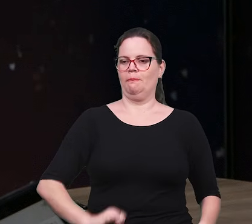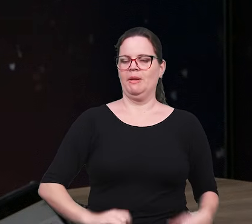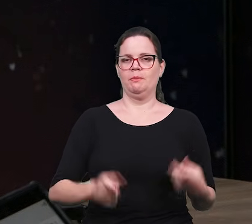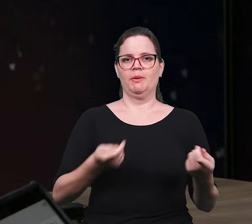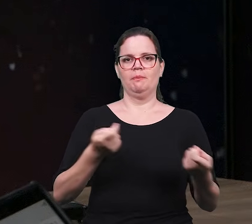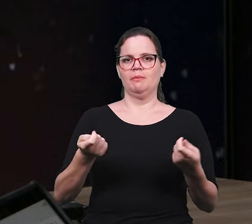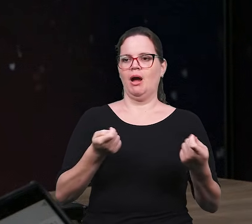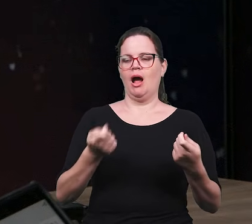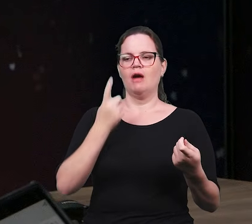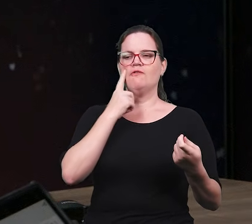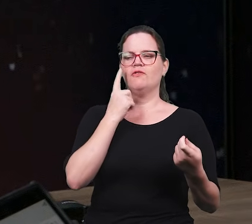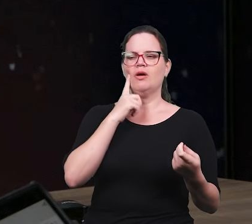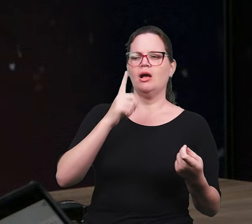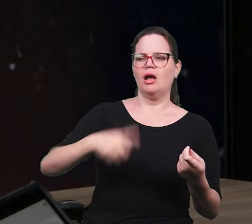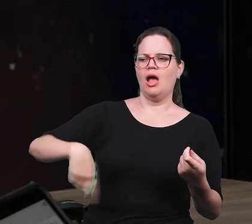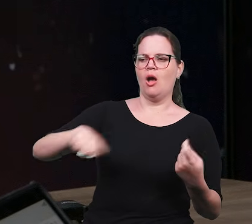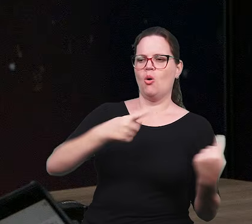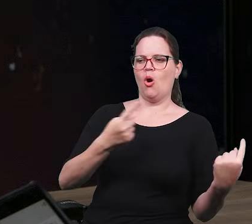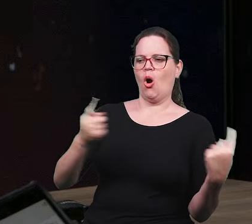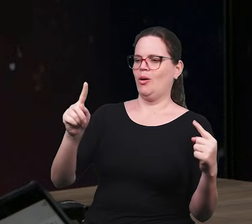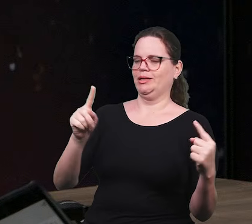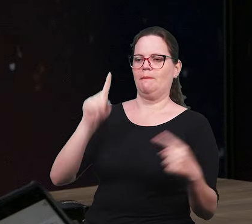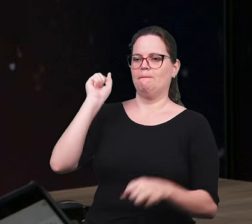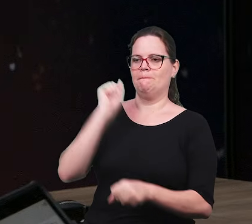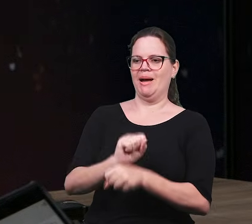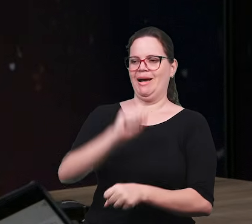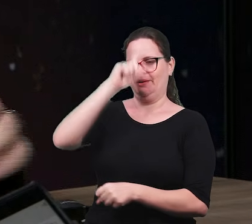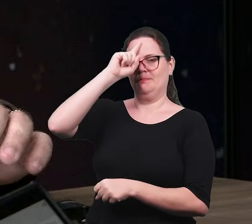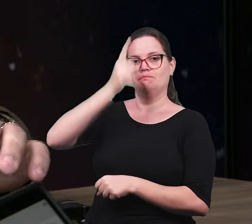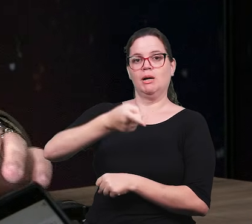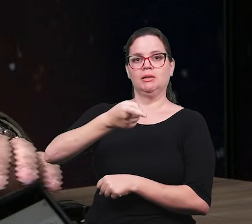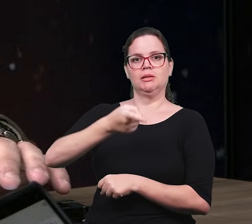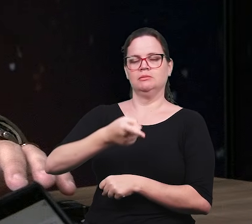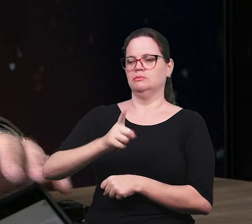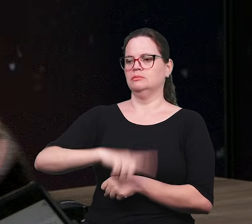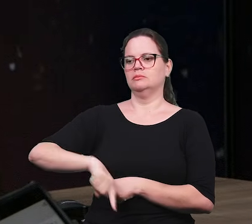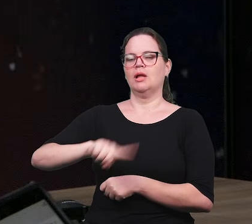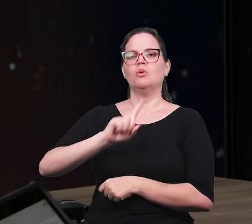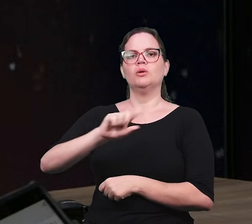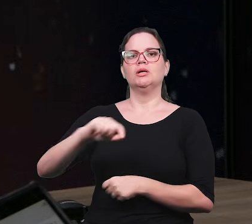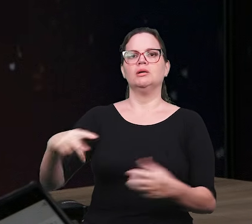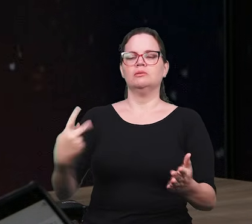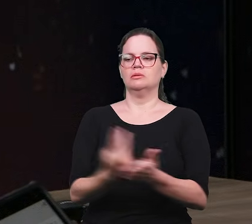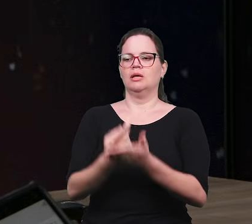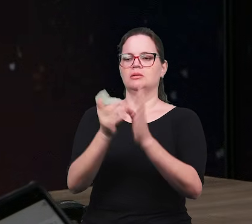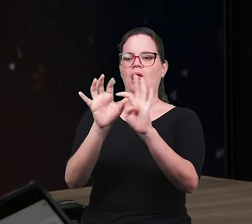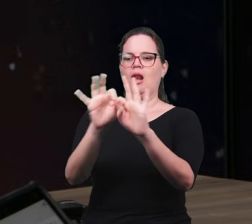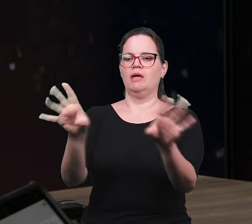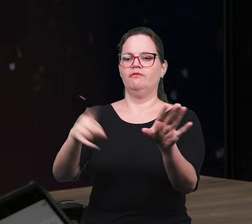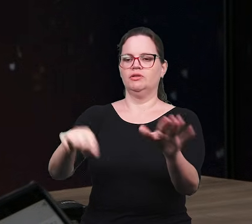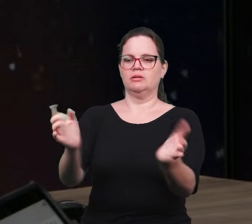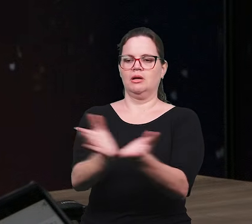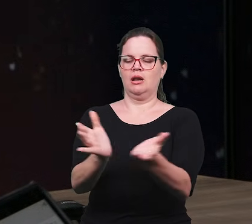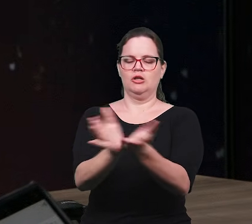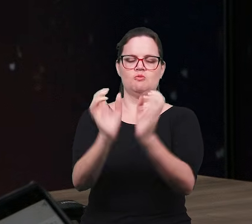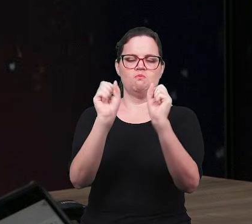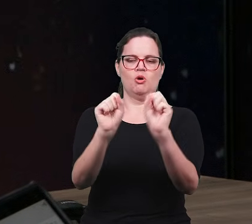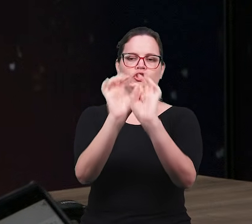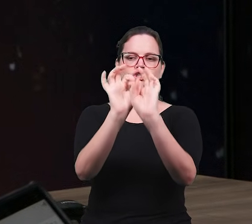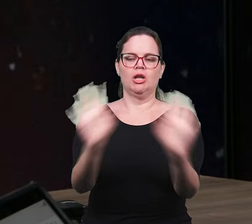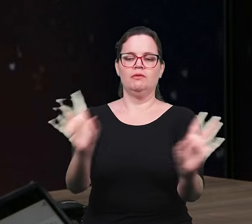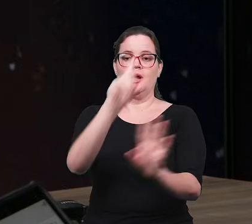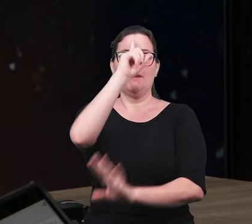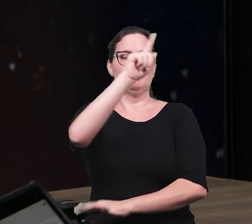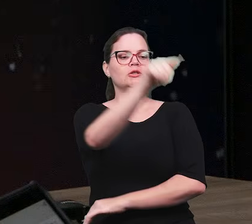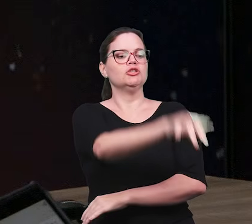um pouco da igreja para dentro do império. Ele vai ele vai dar liberdade religiosa aos cristãos, e aí